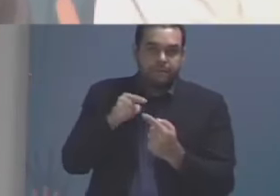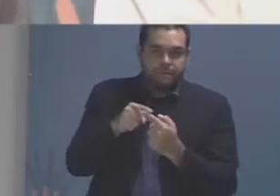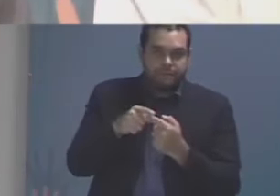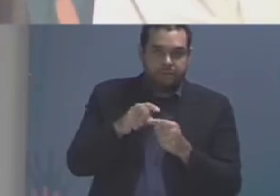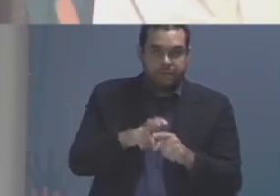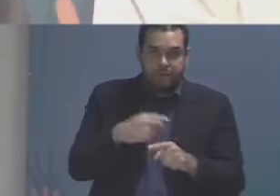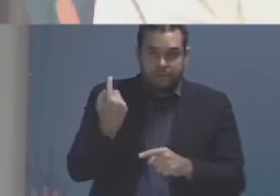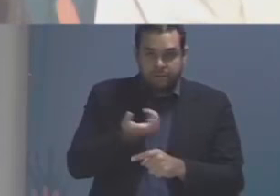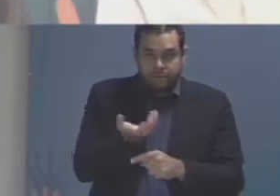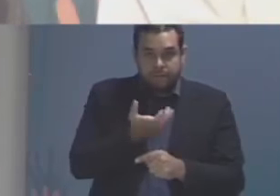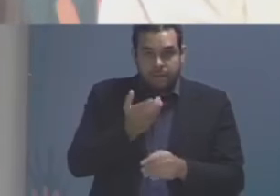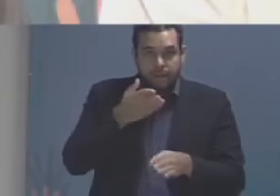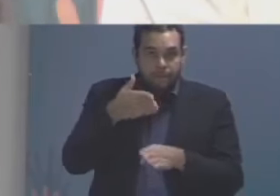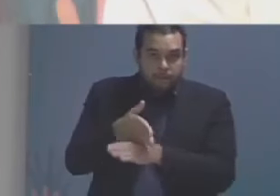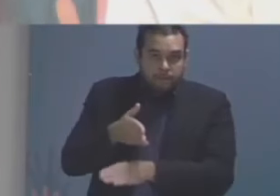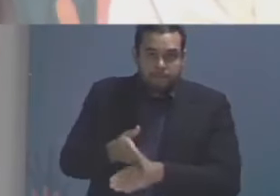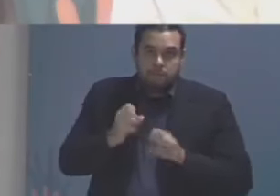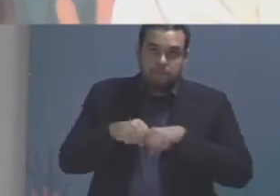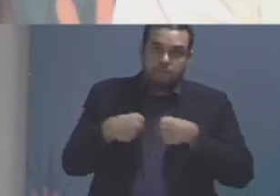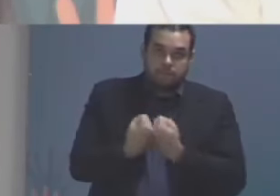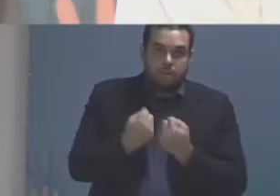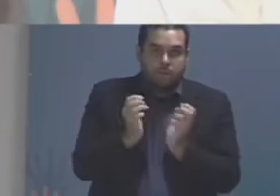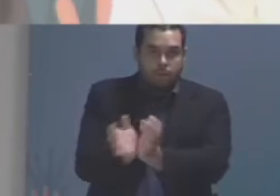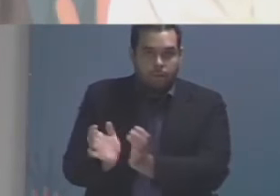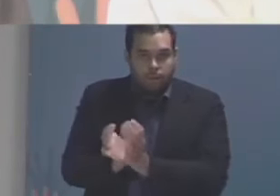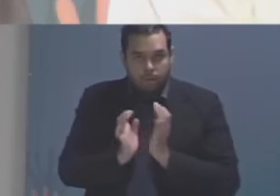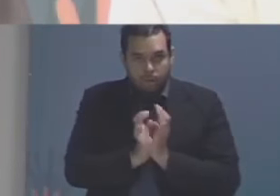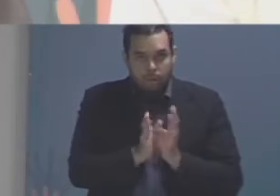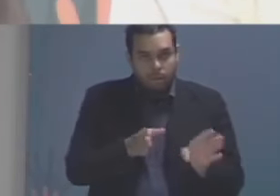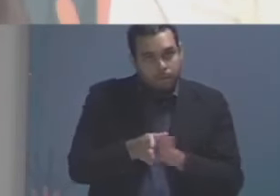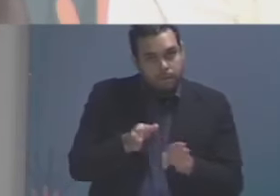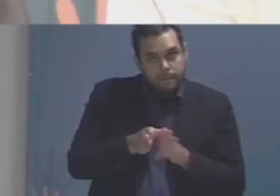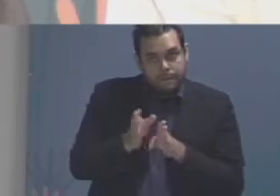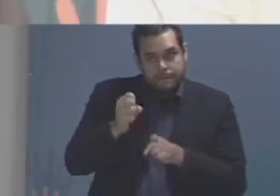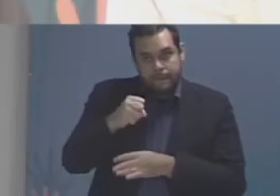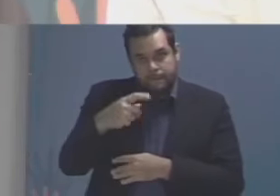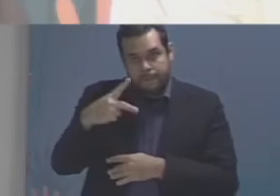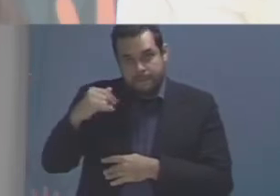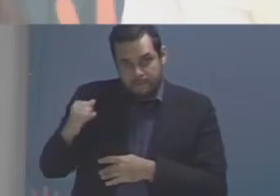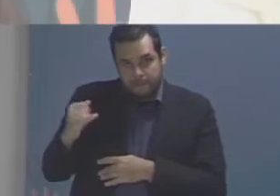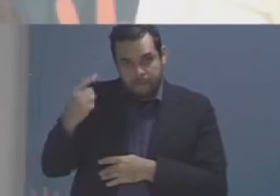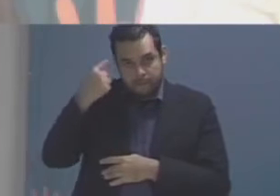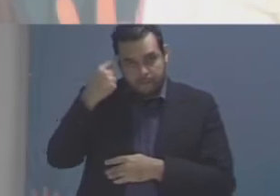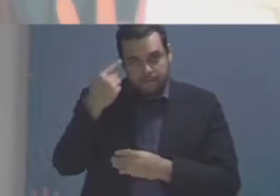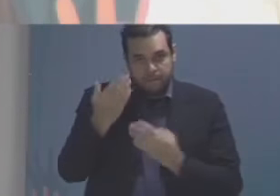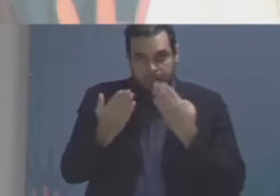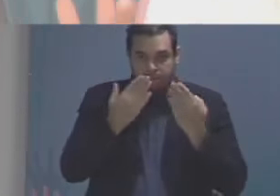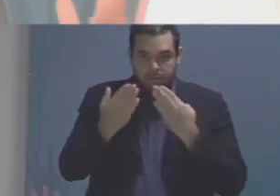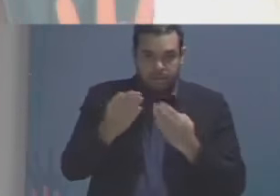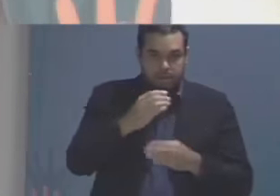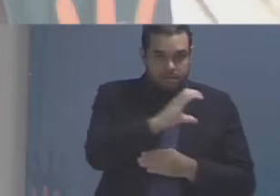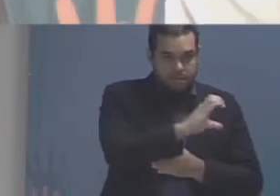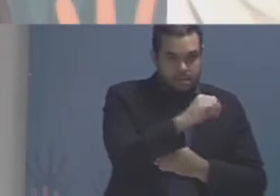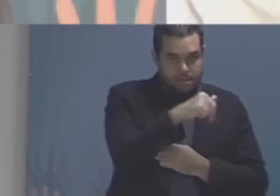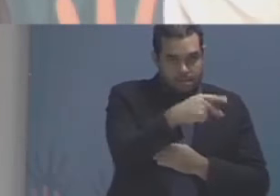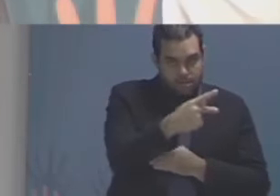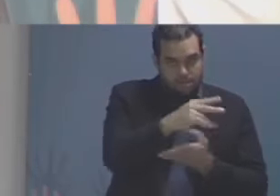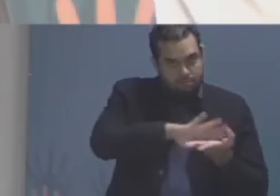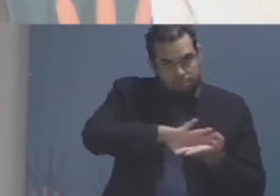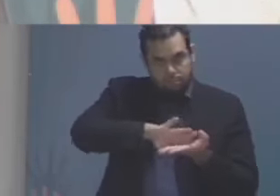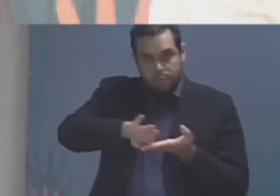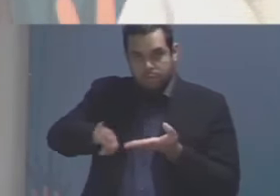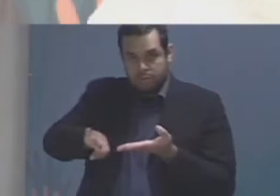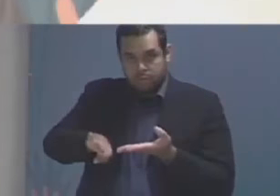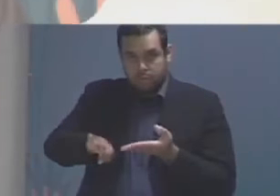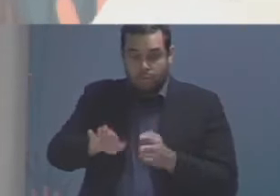promover a participação social da nossa categoria e o Orienta-Psi foi pensado para isso e foi retirado do CNP. Então, nós temos que nos